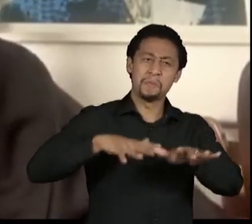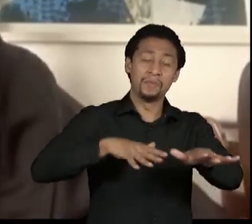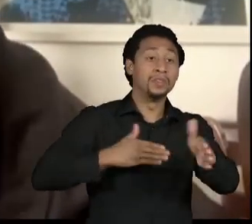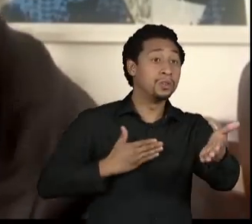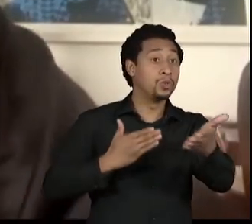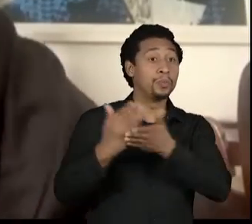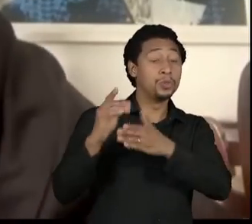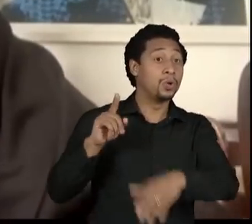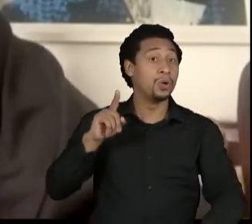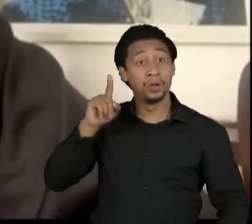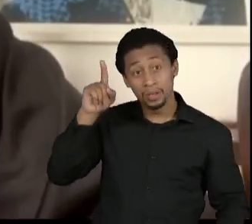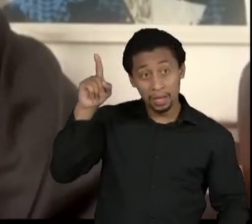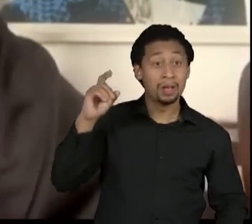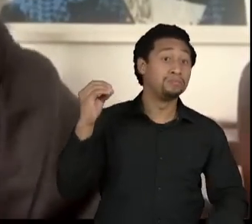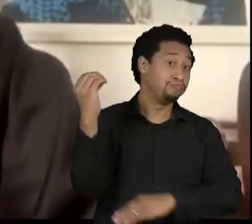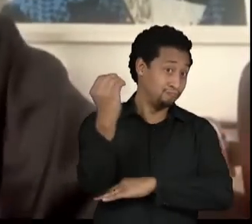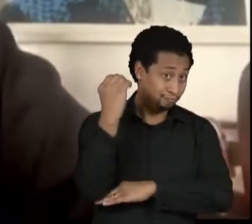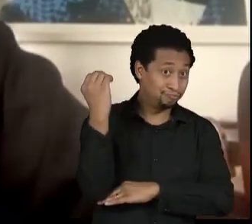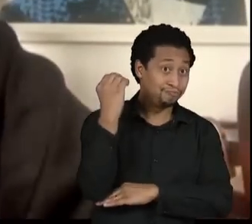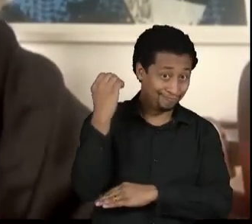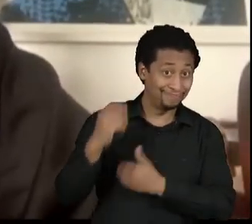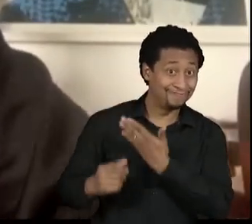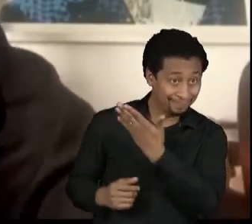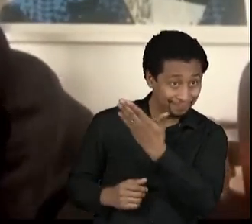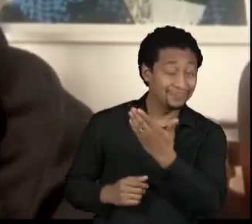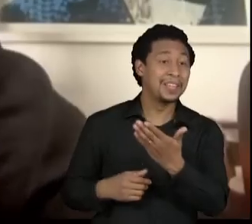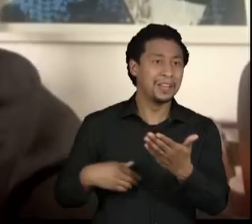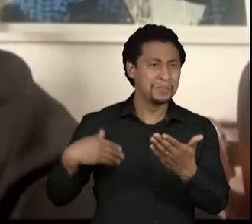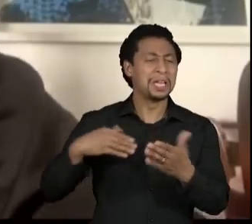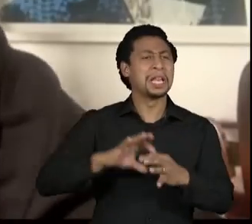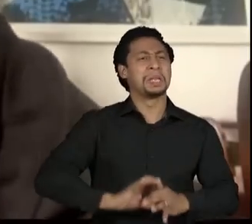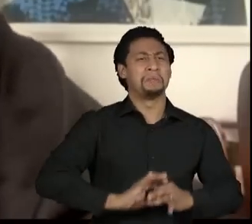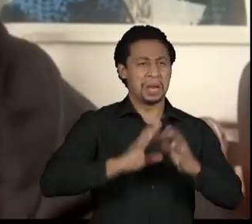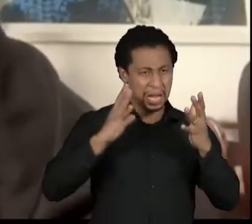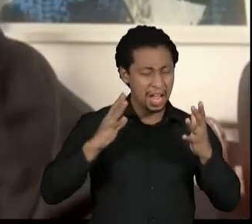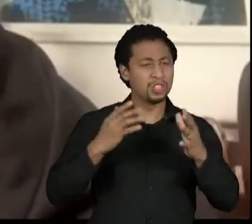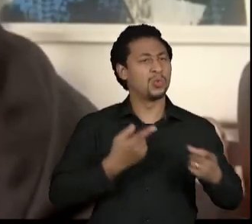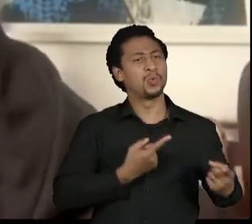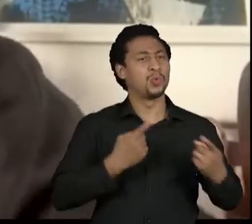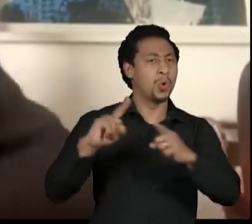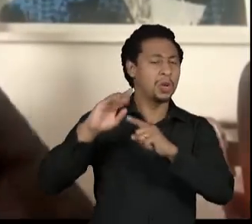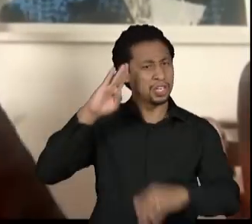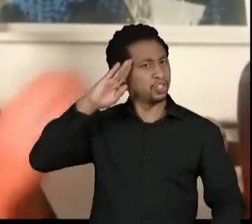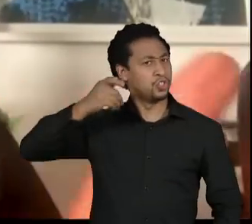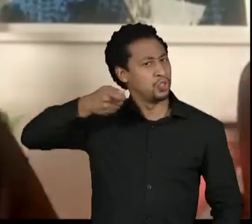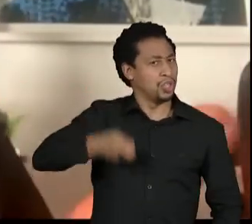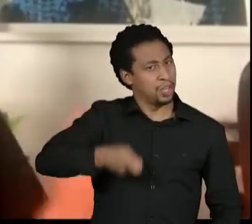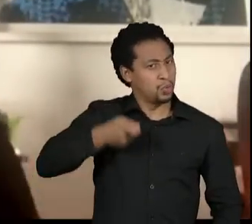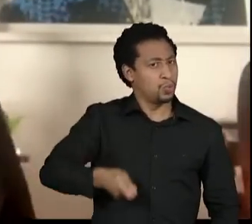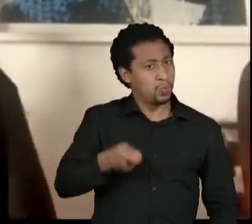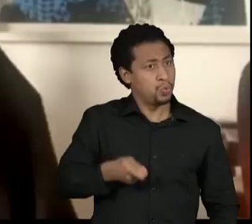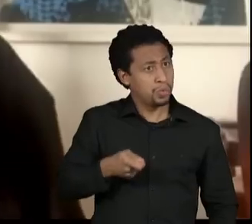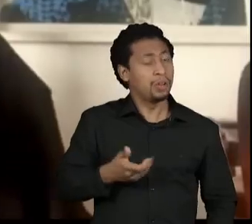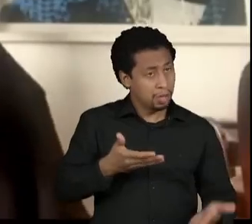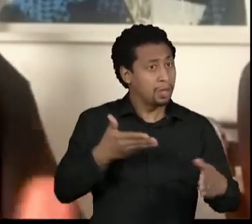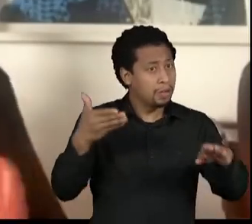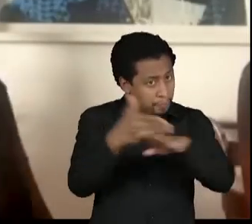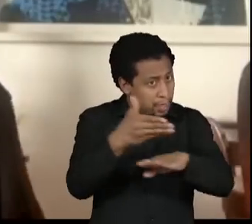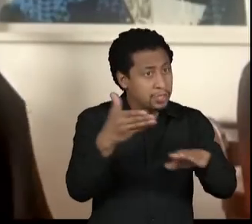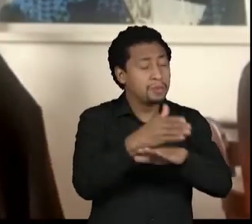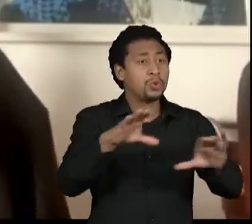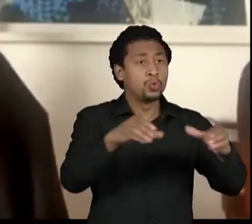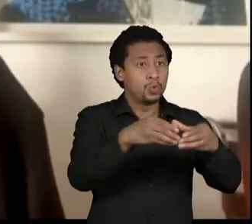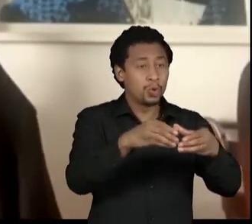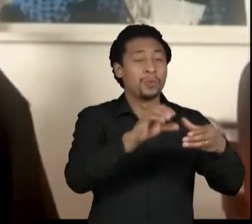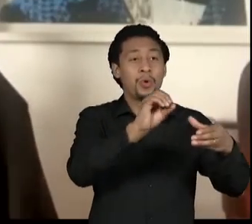movimento feminista, né, pela liberdade, contra a ditadura, né, e vem para o Teatro Oficina ao lado do